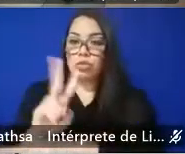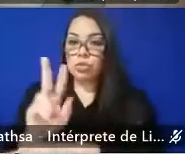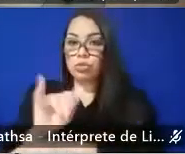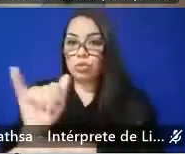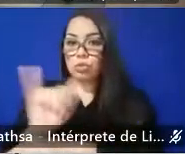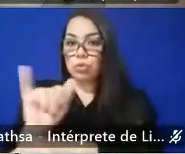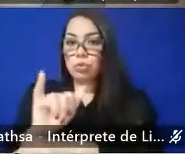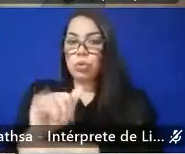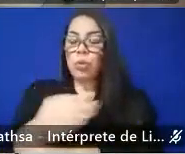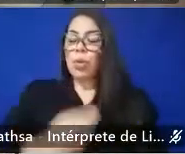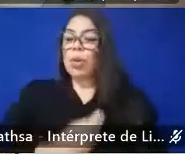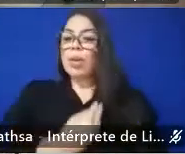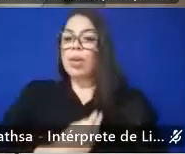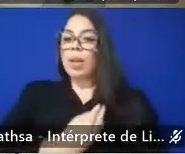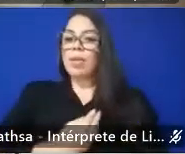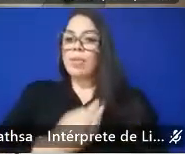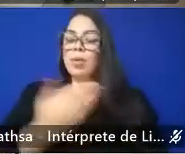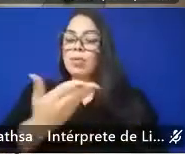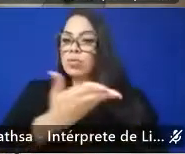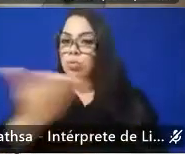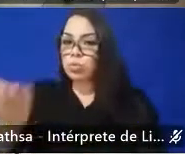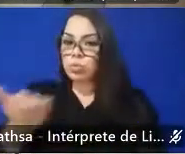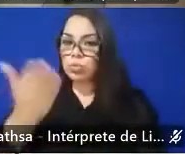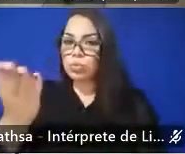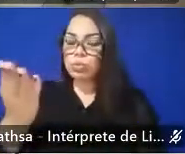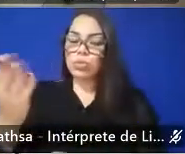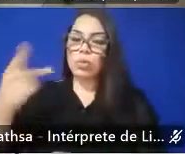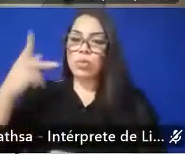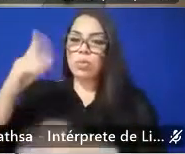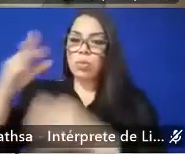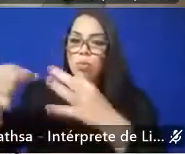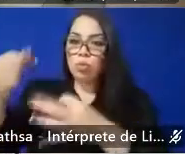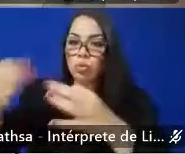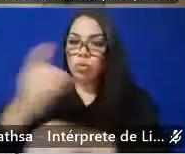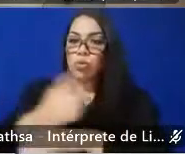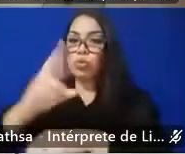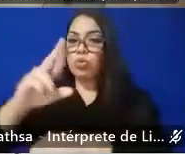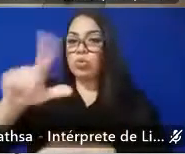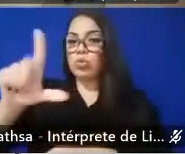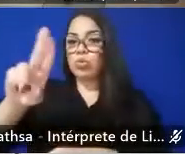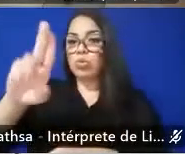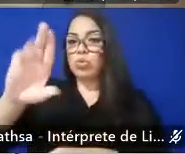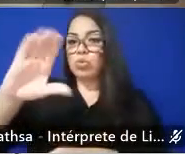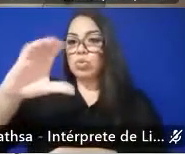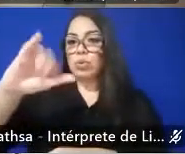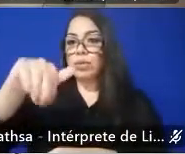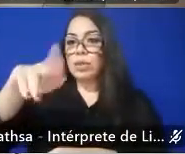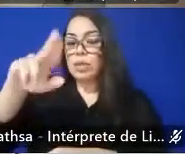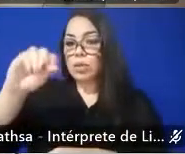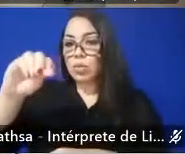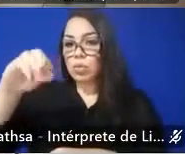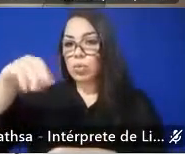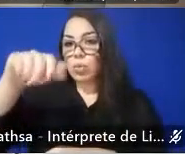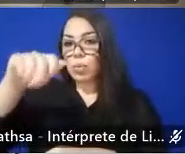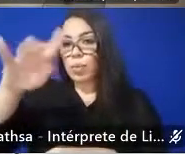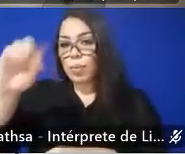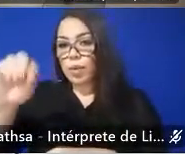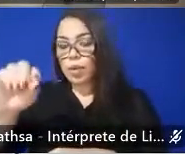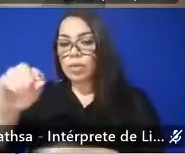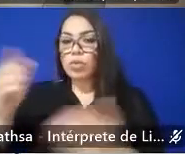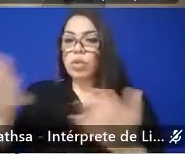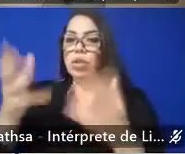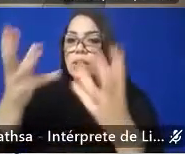excelentíssimo procurador-geral de justiça Dr Luciano Oliveira Matos de Souza foi dada Posse ao